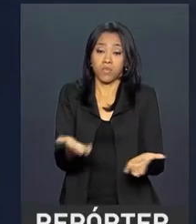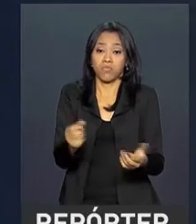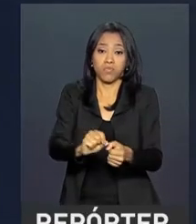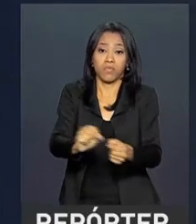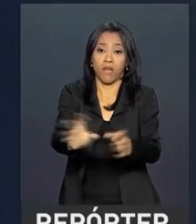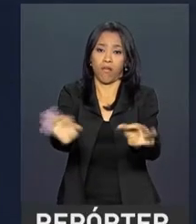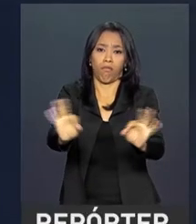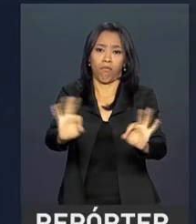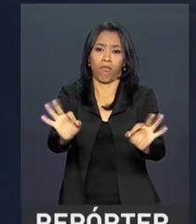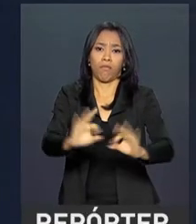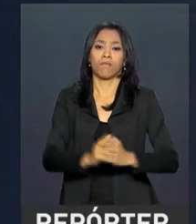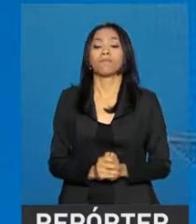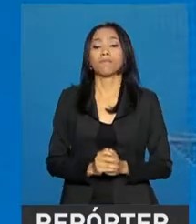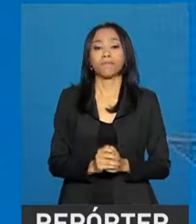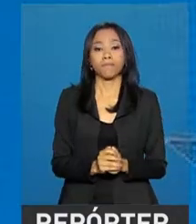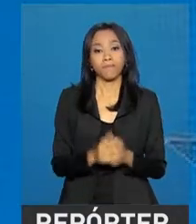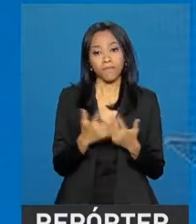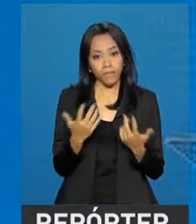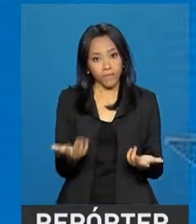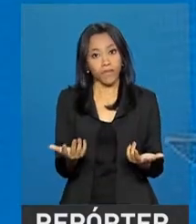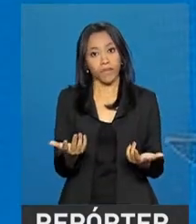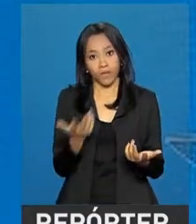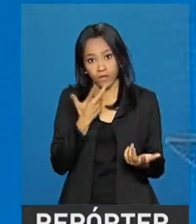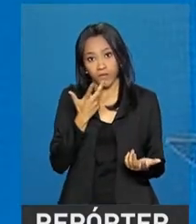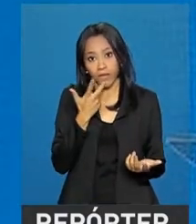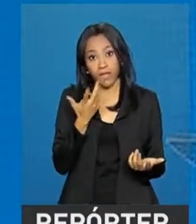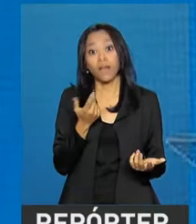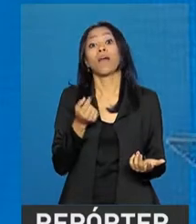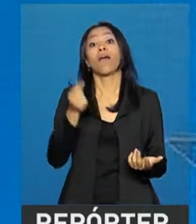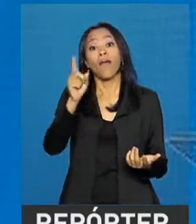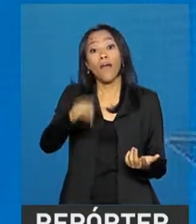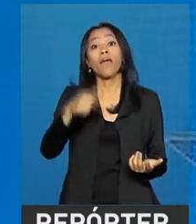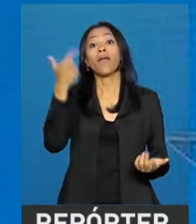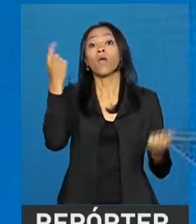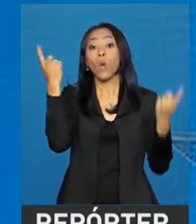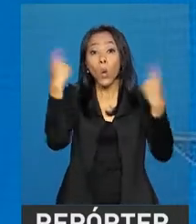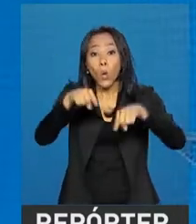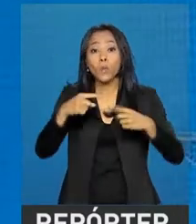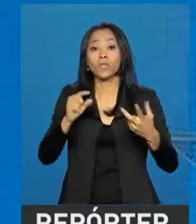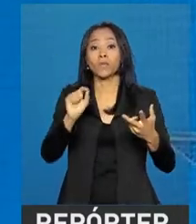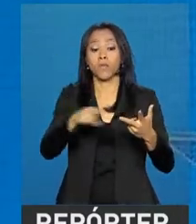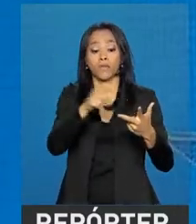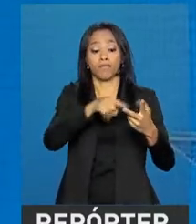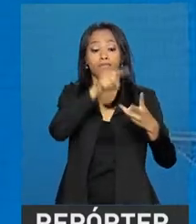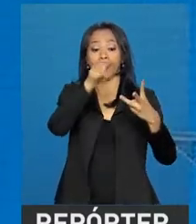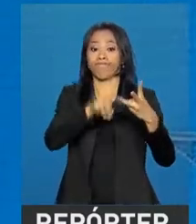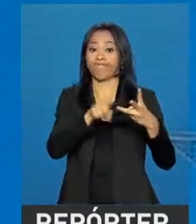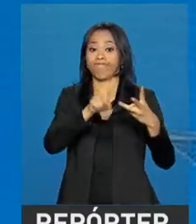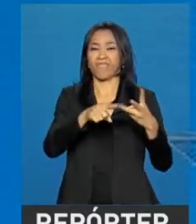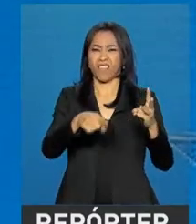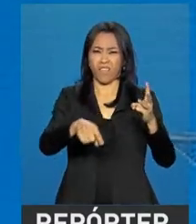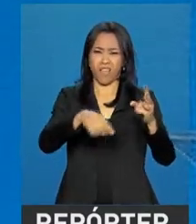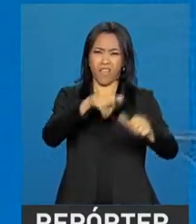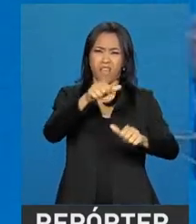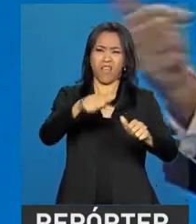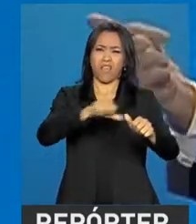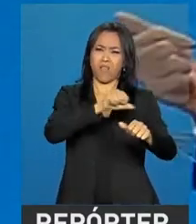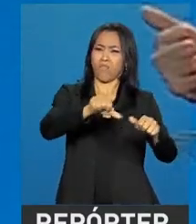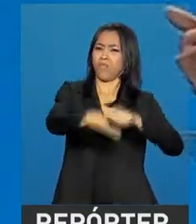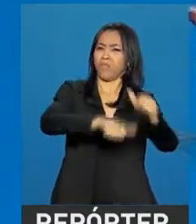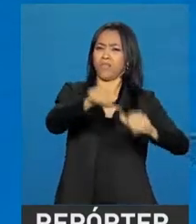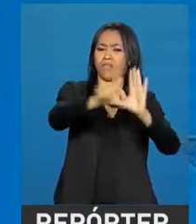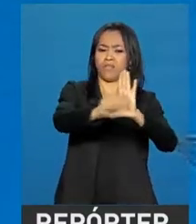a verdade dizer certa e seguramente que é contra a modernização trabalhista que gerou empregos quando